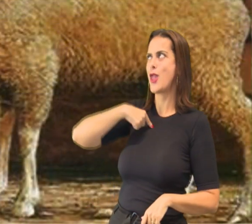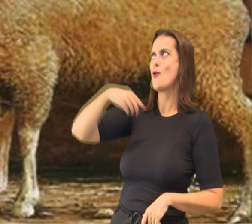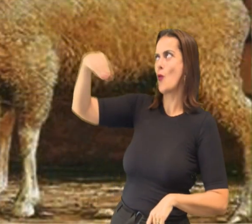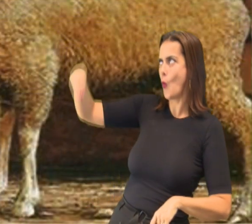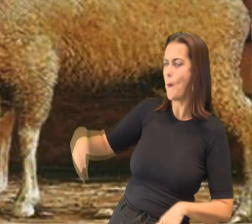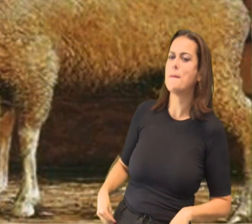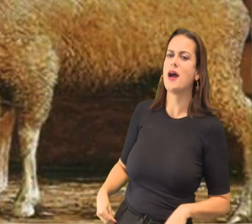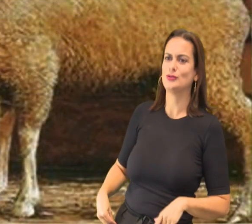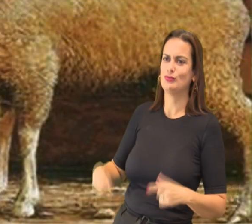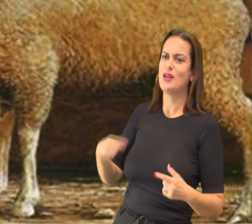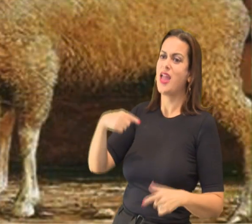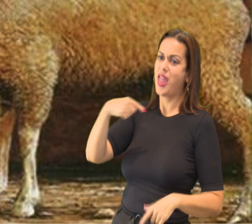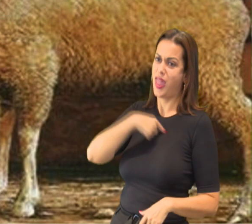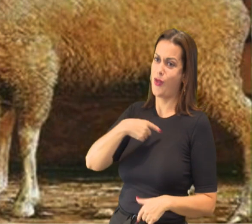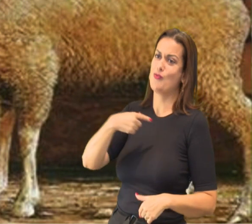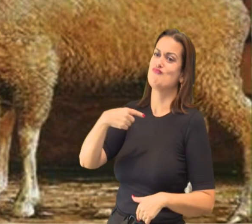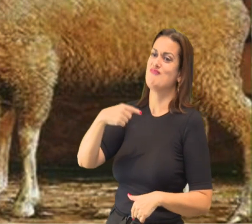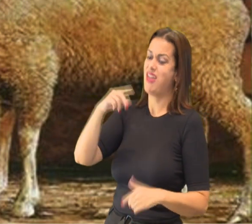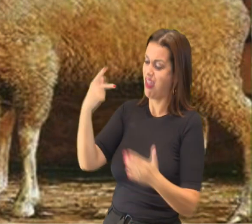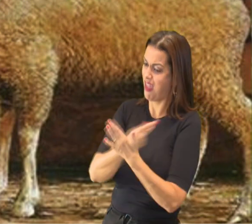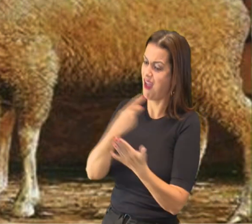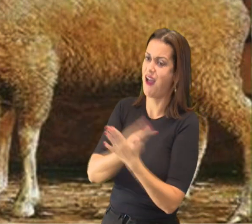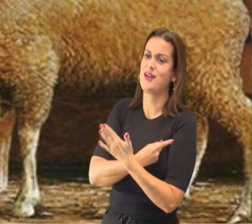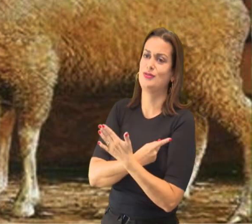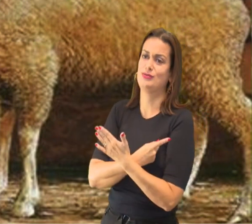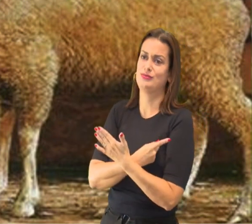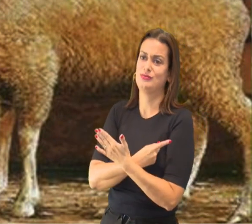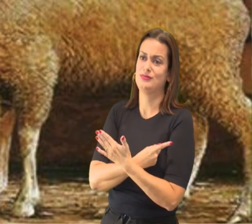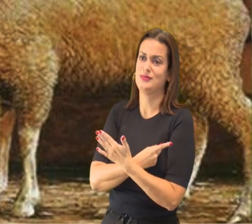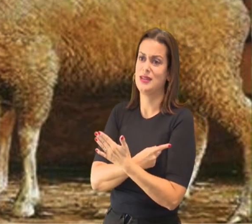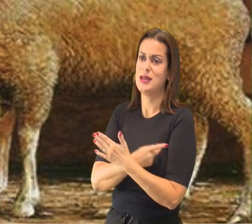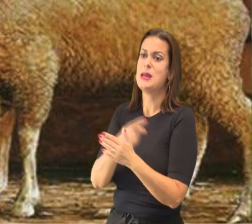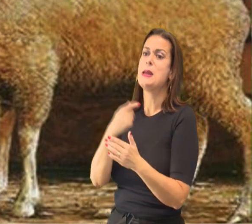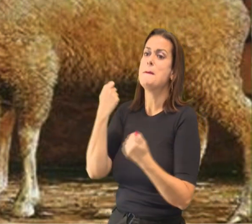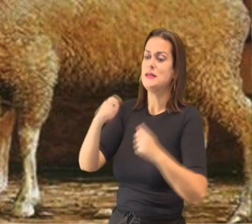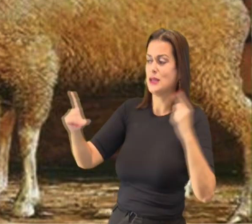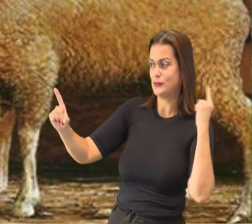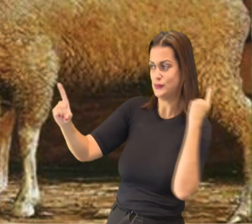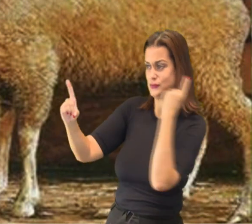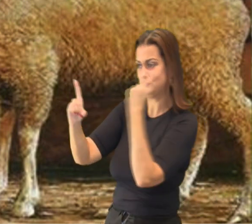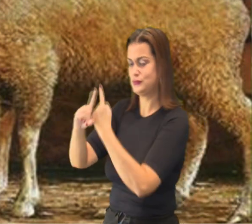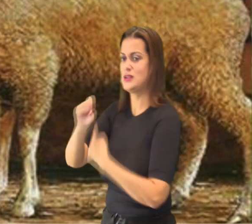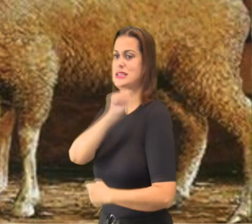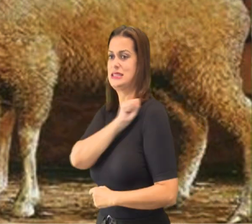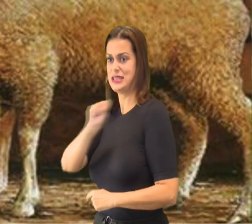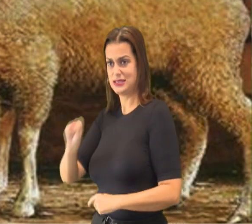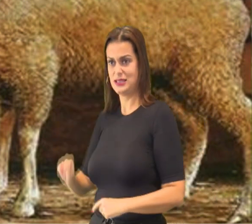pecado, era preciso ir ao sacerdote, uma atitude muito ativa